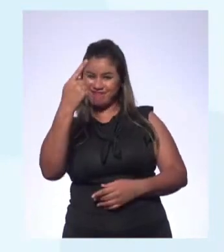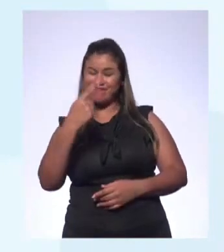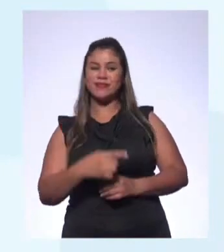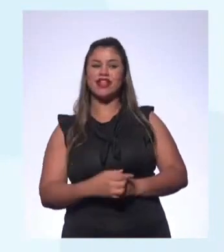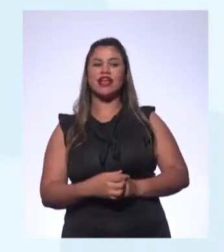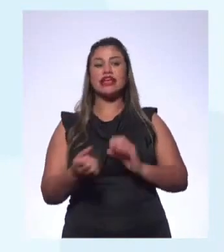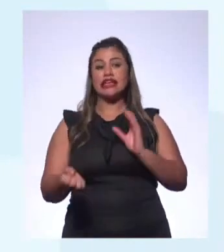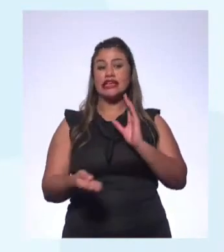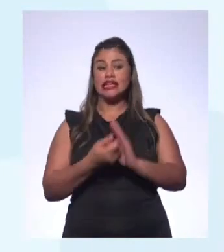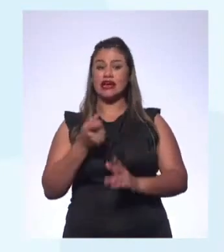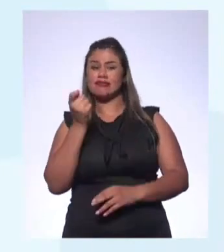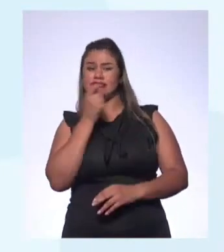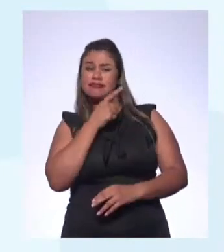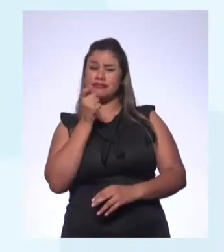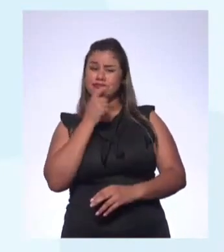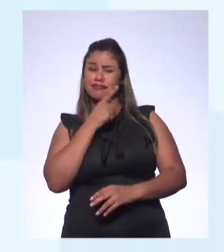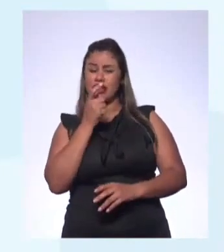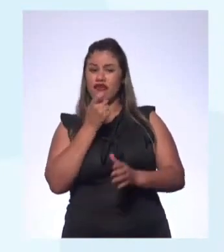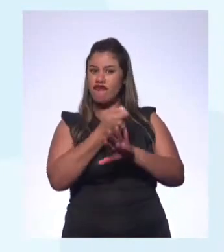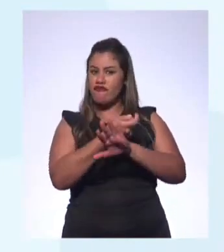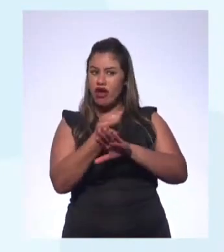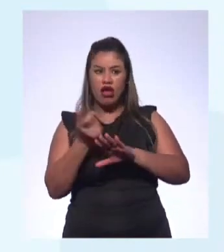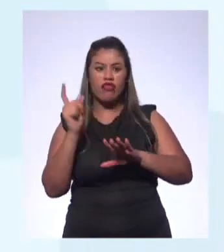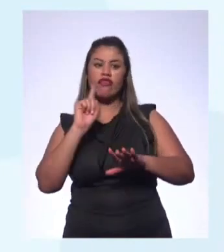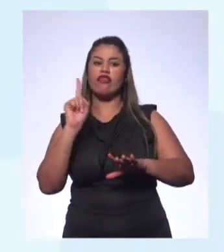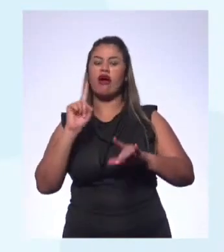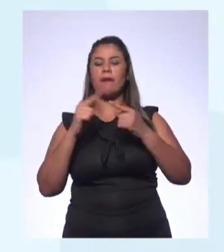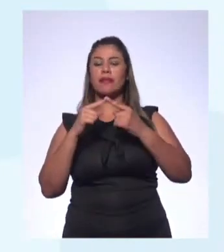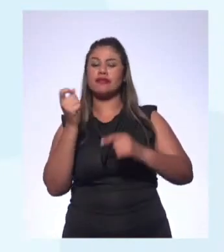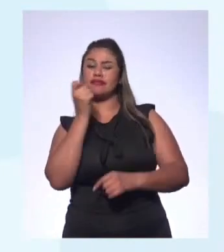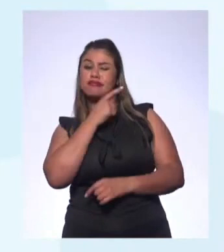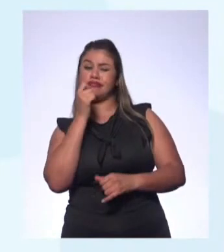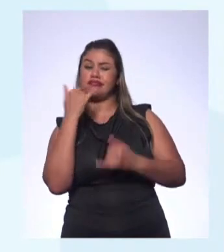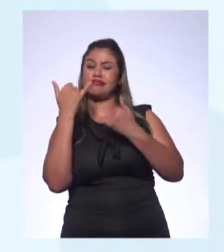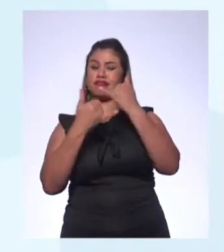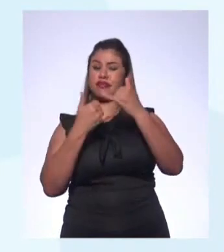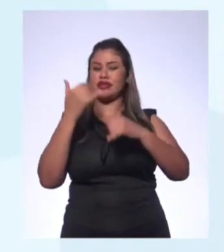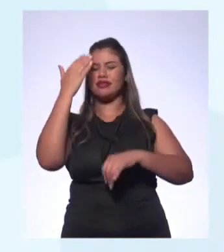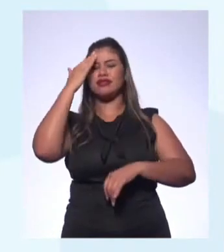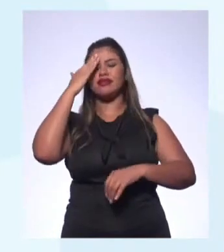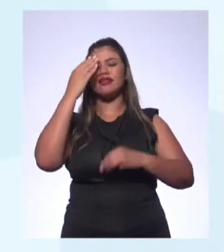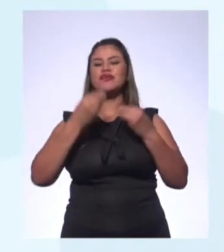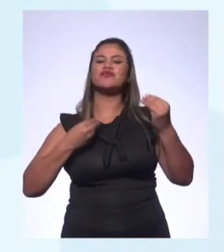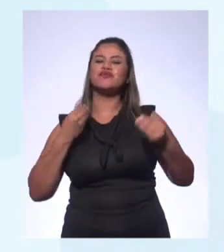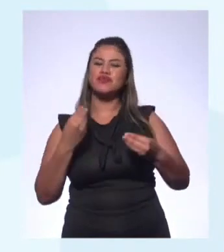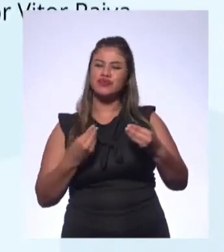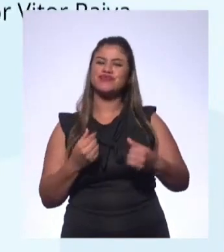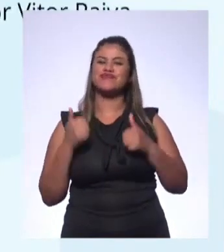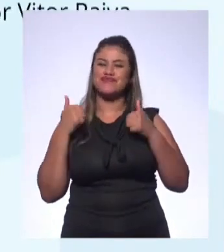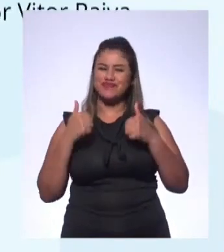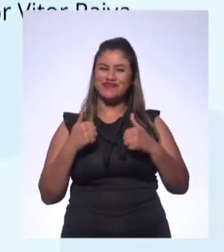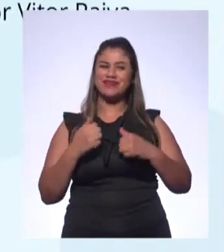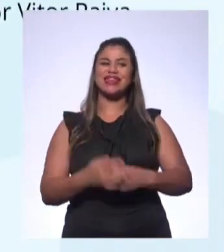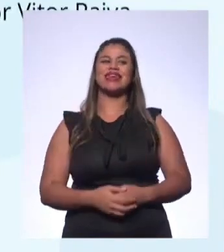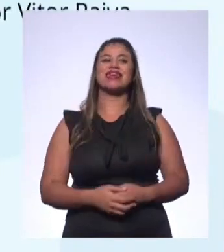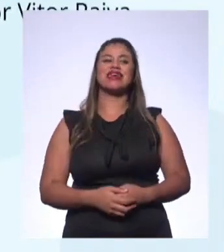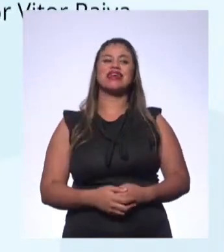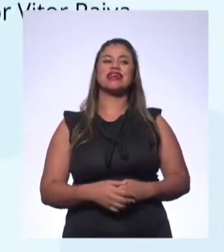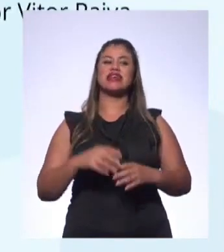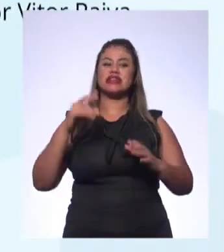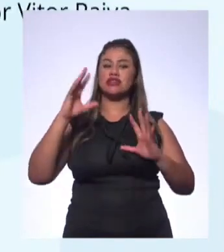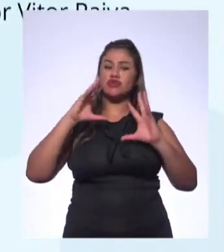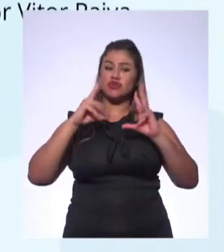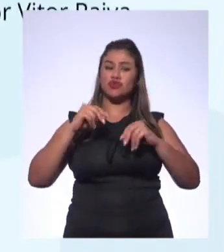criar uma fake news, você vai fazer uma ironia, uma brincadeira para você entender como que funciona. Beleza? Então, é isso que